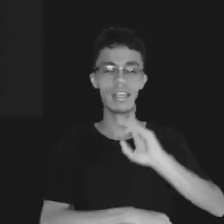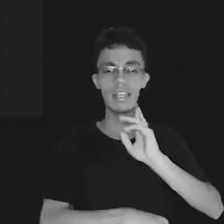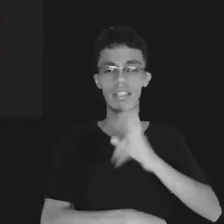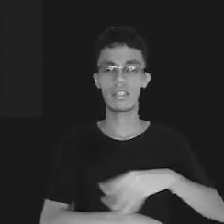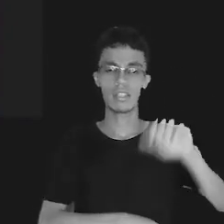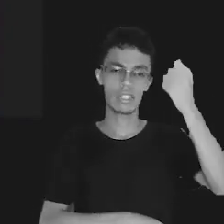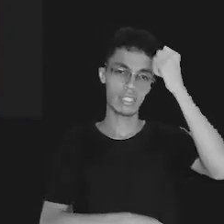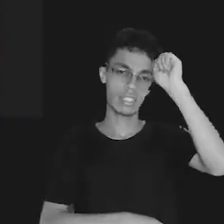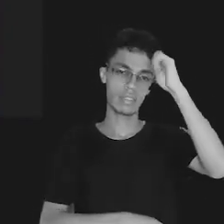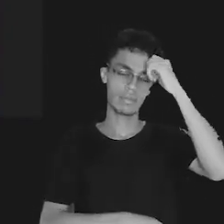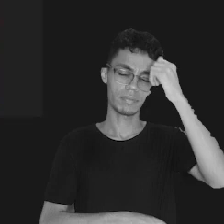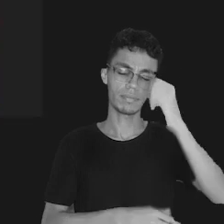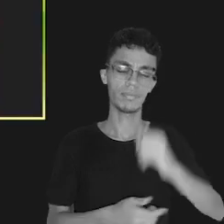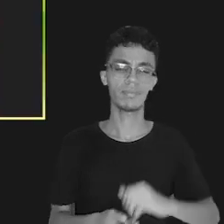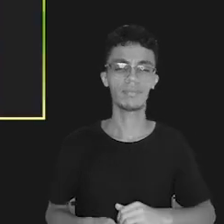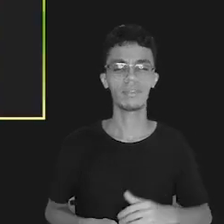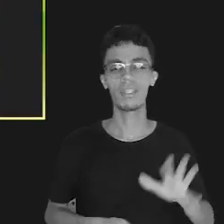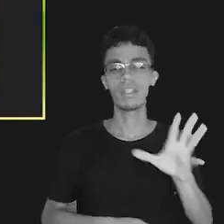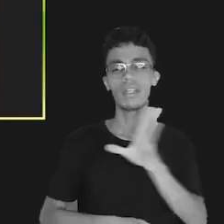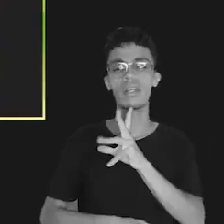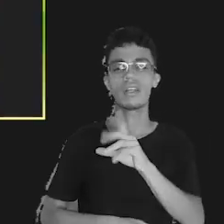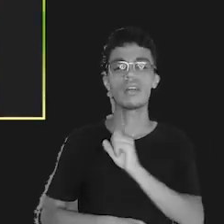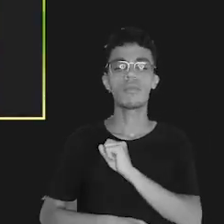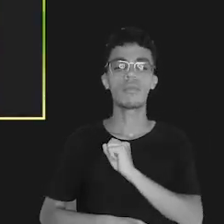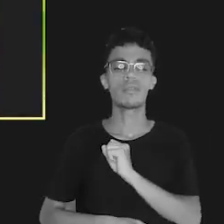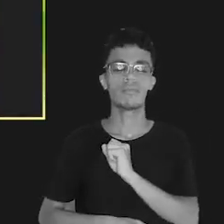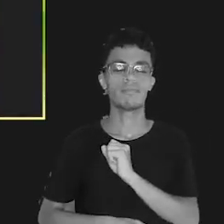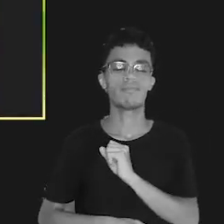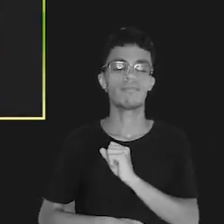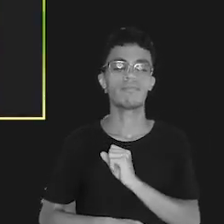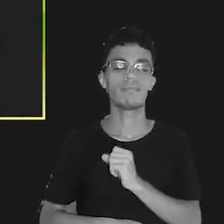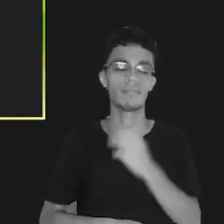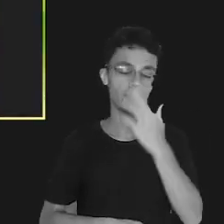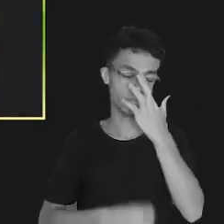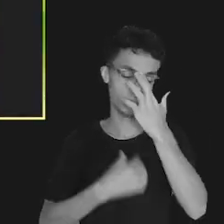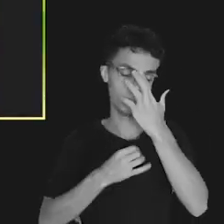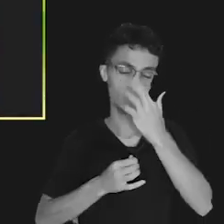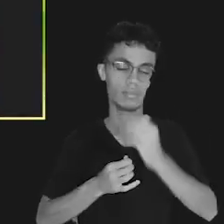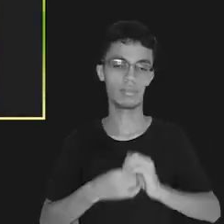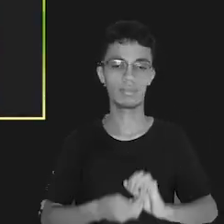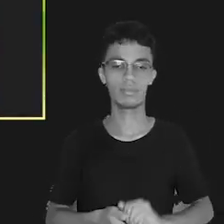ciência. Em amor, excelência.